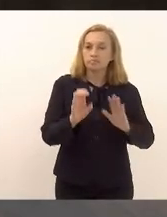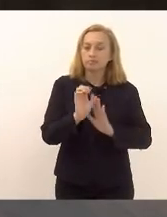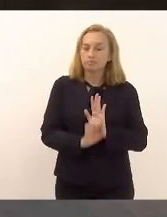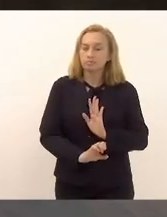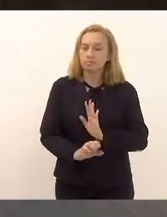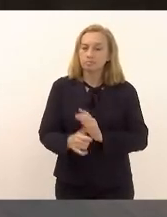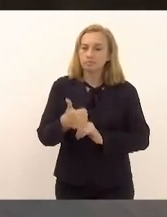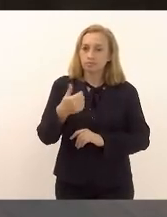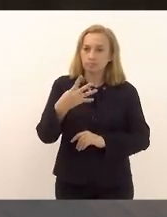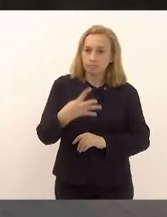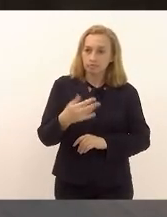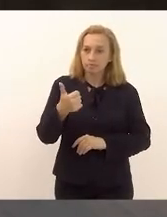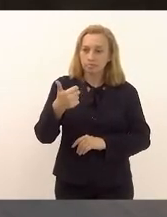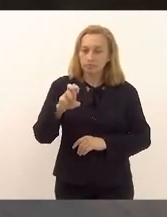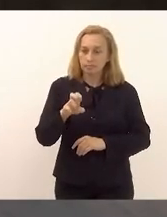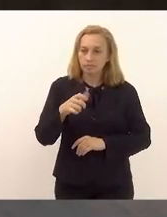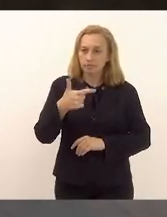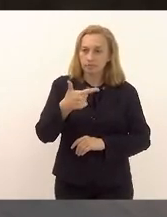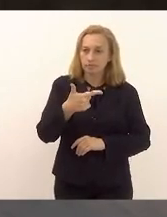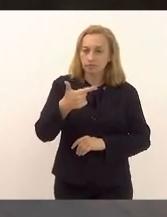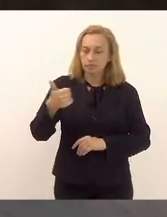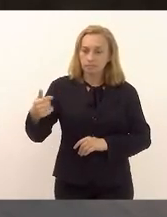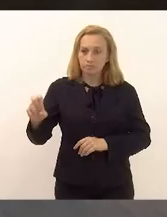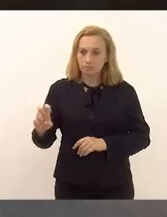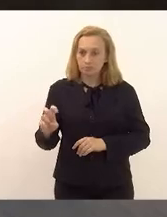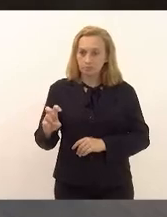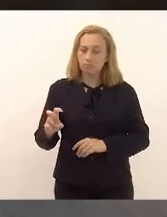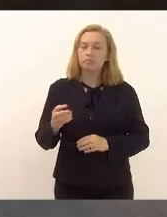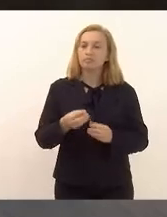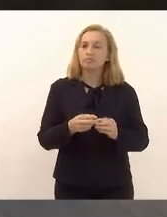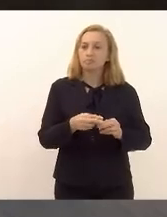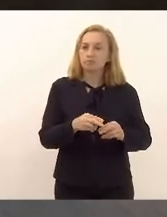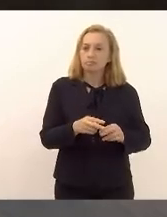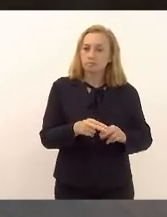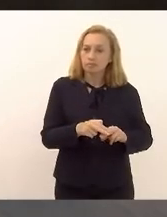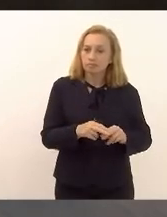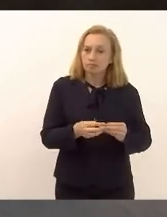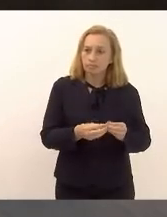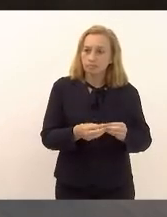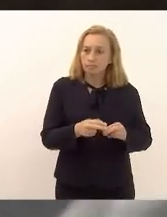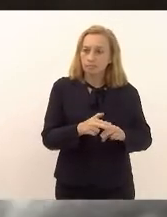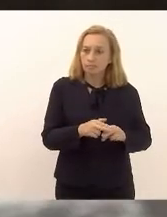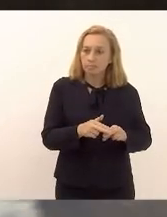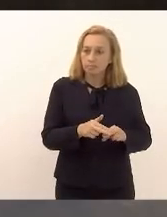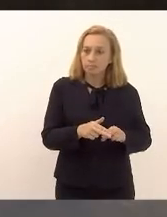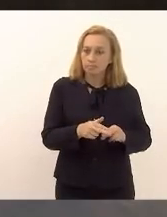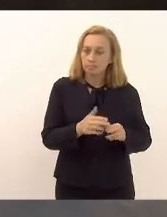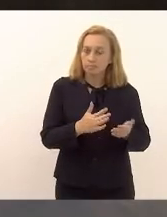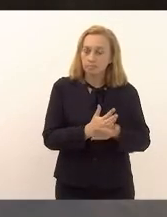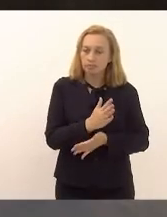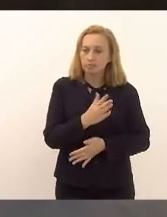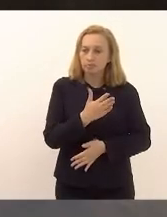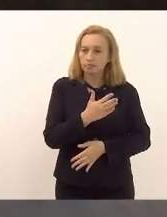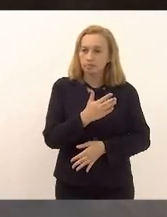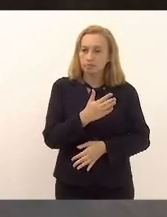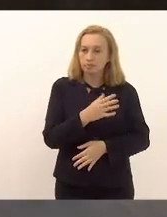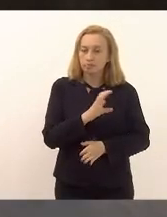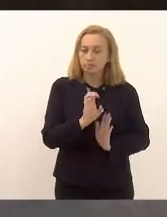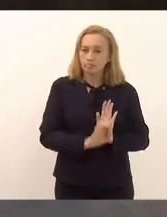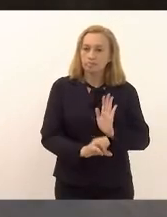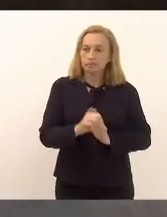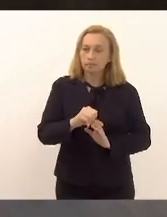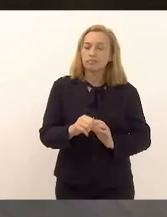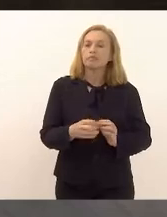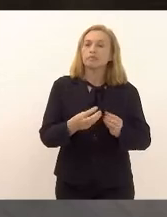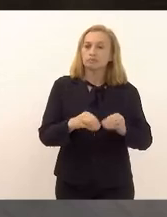emendas 14, 15 e 25 pela aprovação da emenda 9.